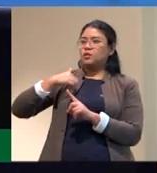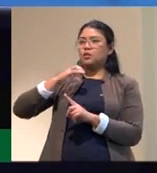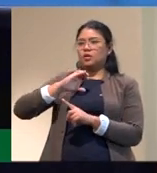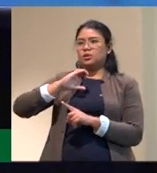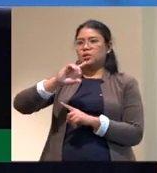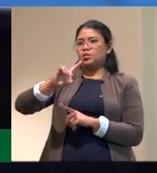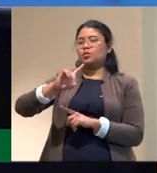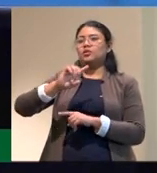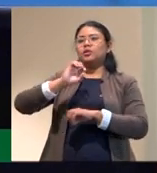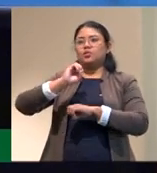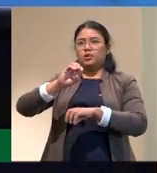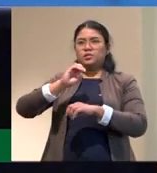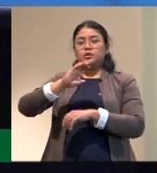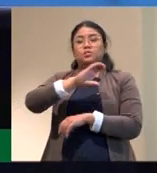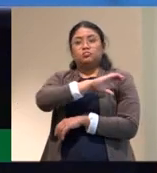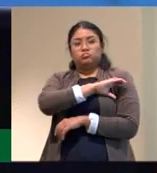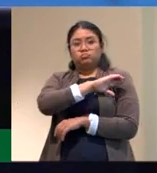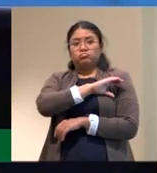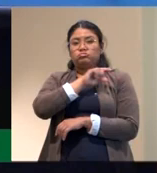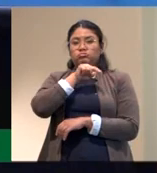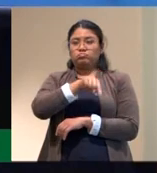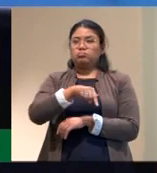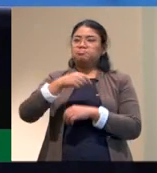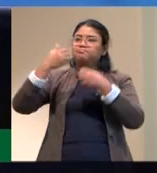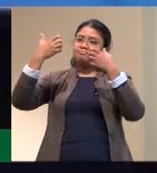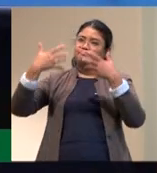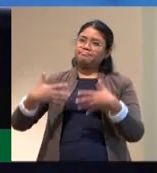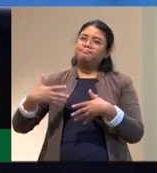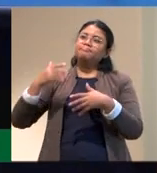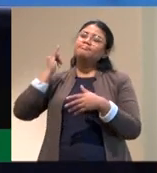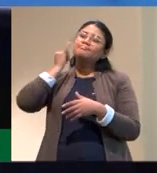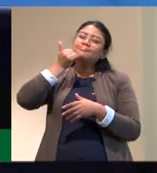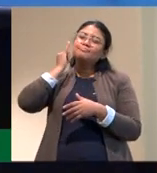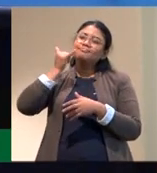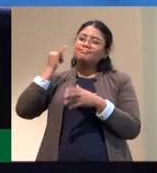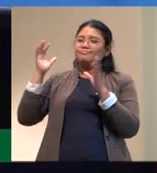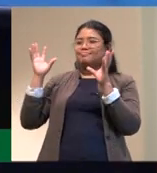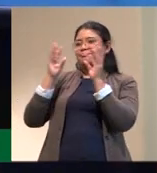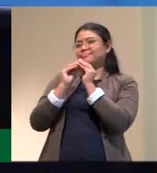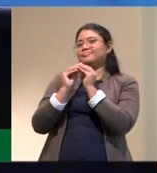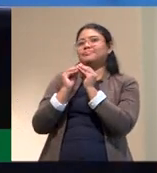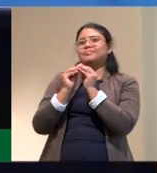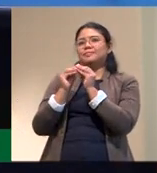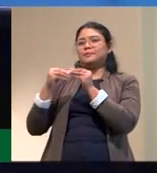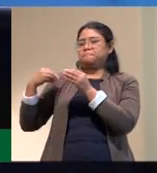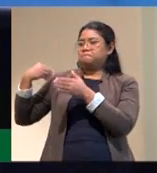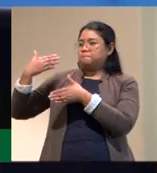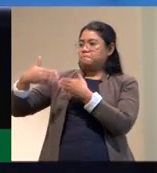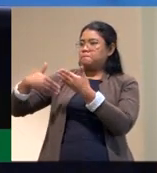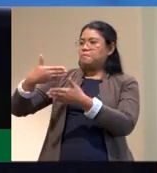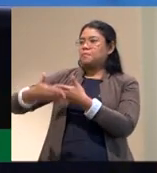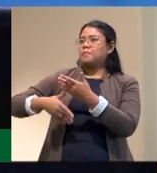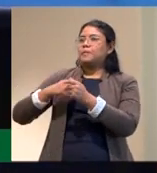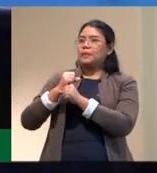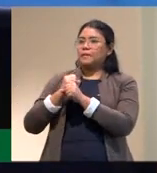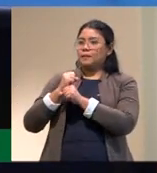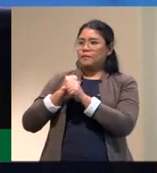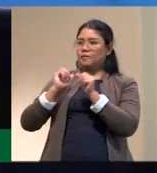infantil. Mas eu estou contando essa historinha para situar que, desde então, isso era a década de